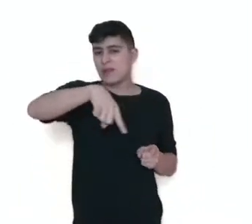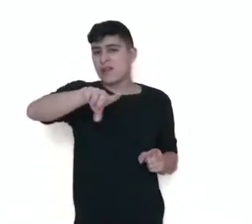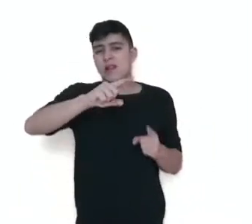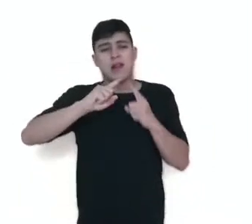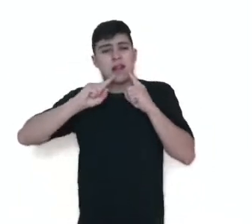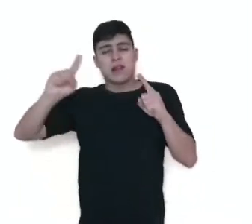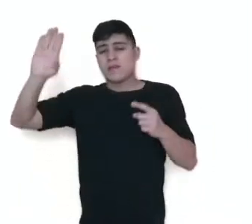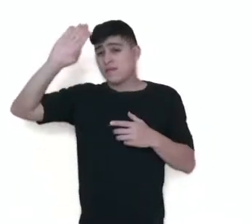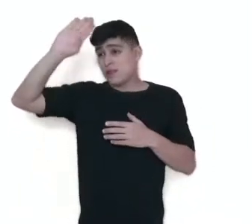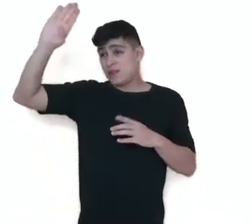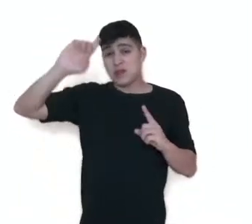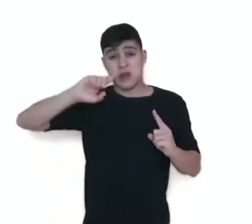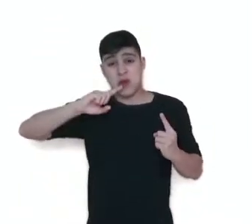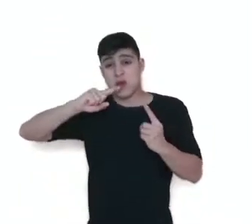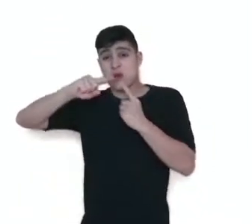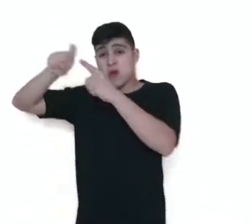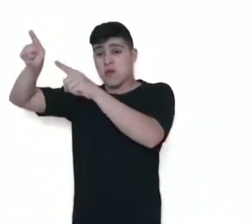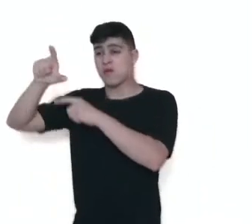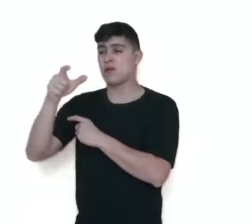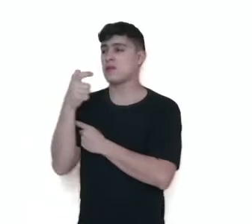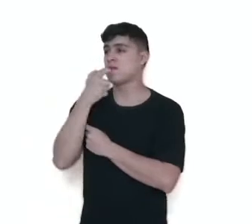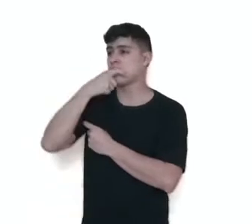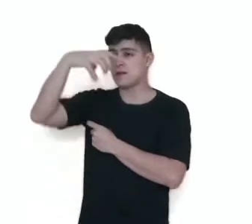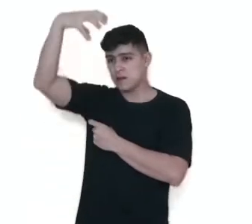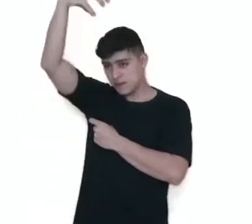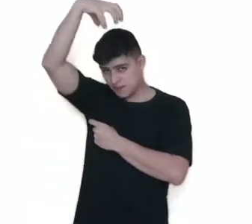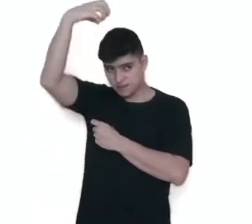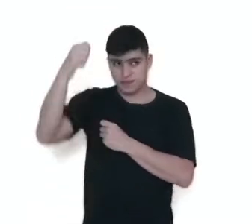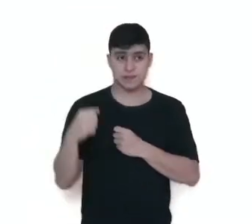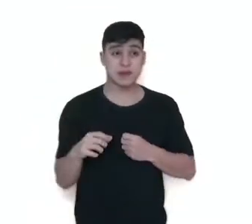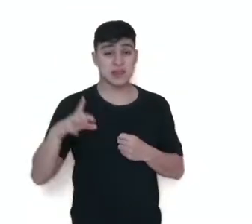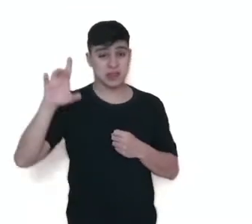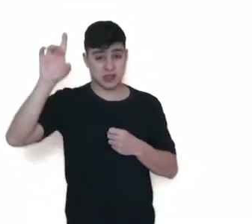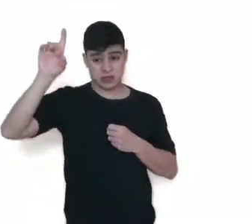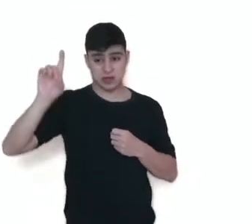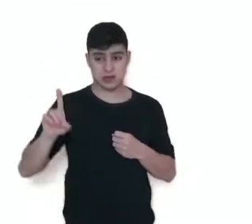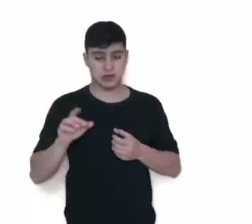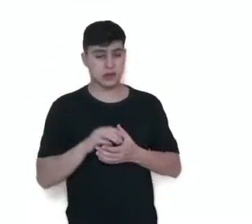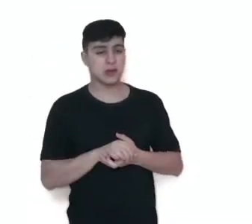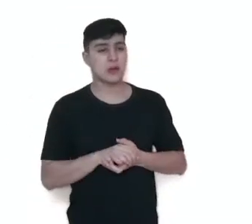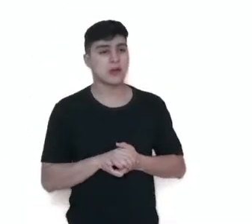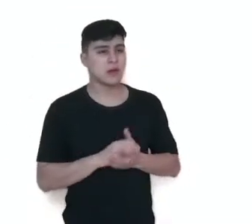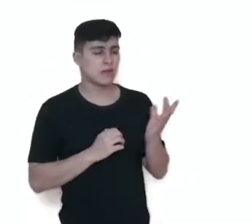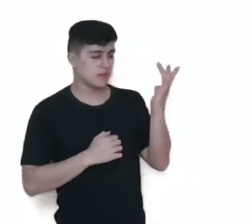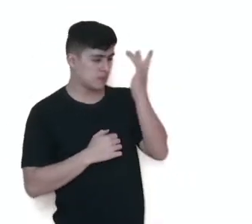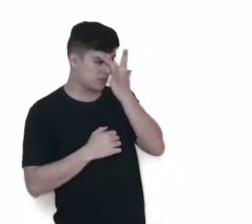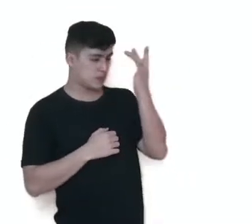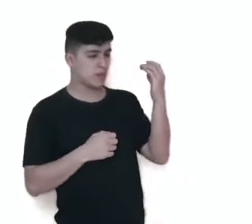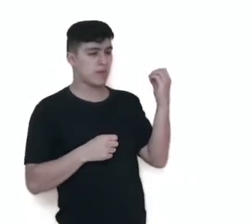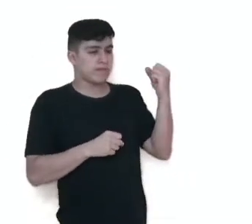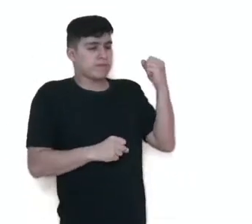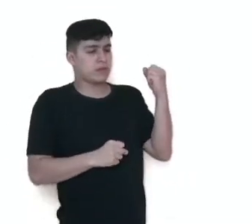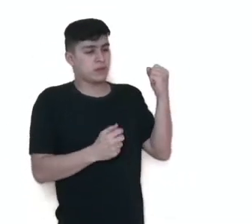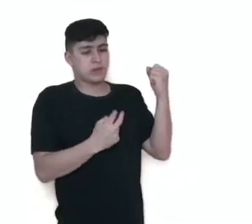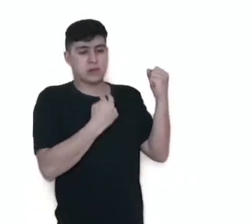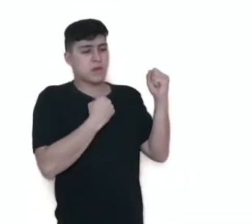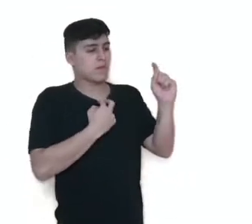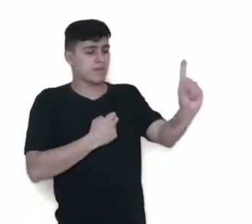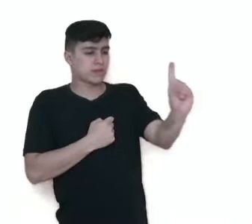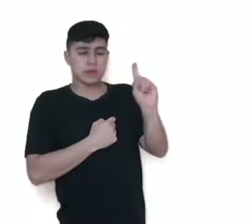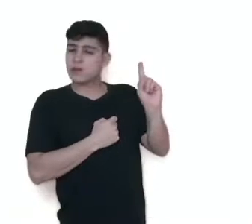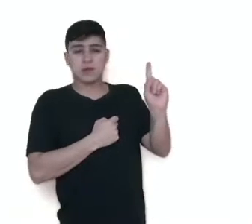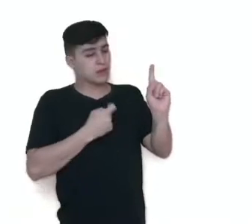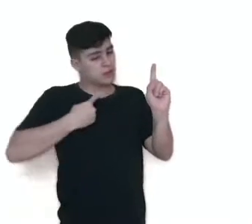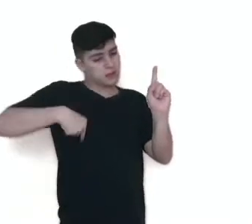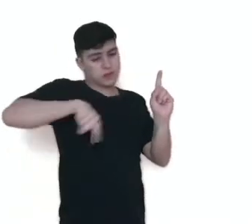queixas contra o governo real, né? E à direita, um soldado bloqueia o caminho de uma mulher e criança, simbolizando então a ocupação,